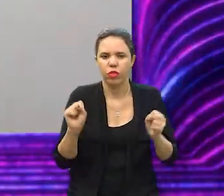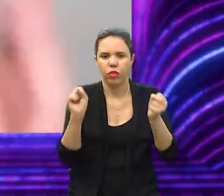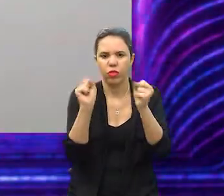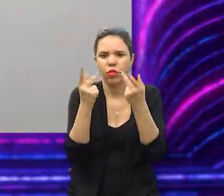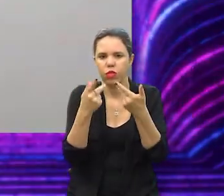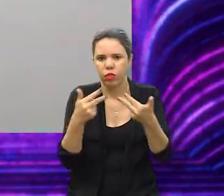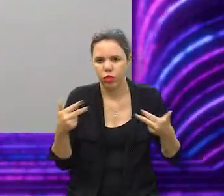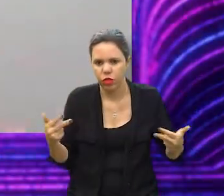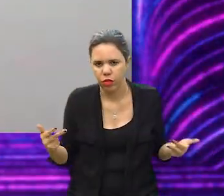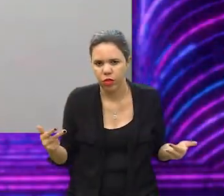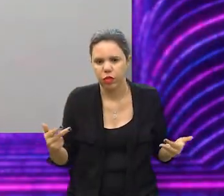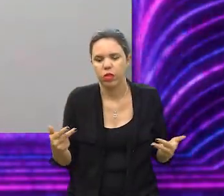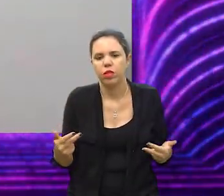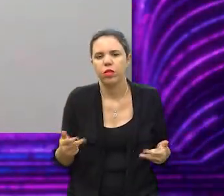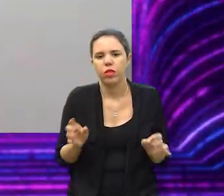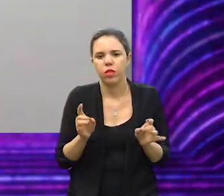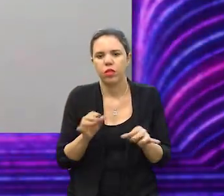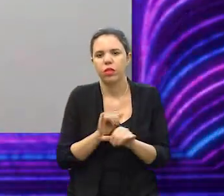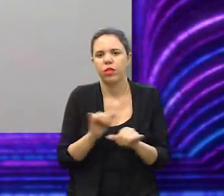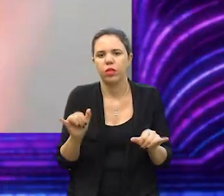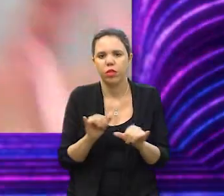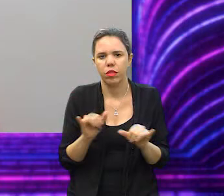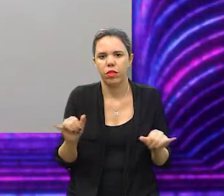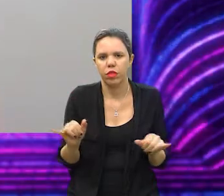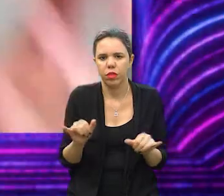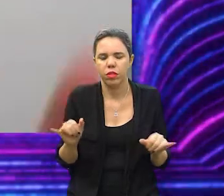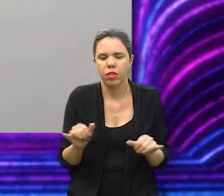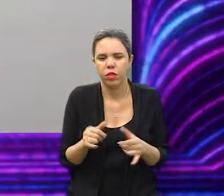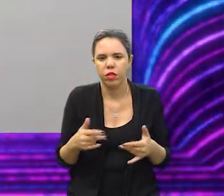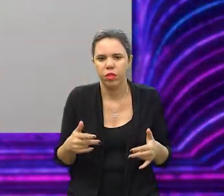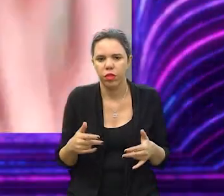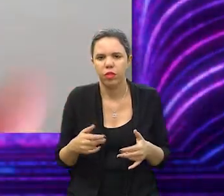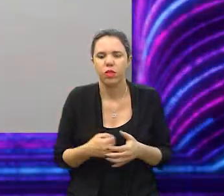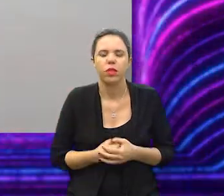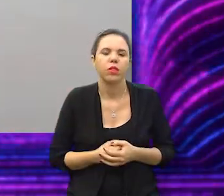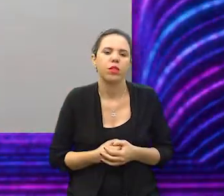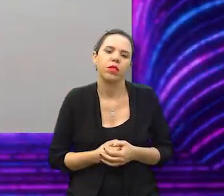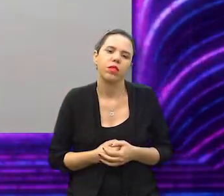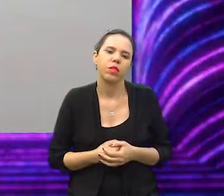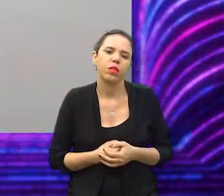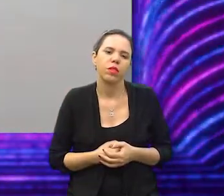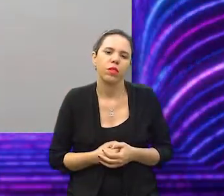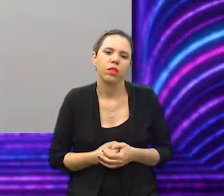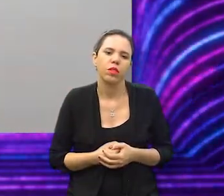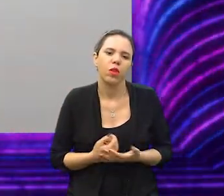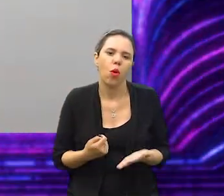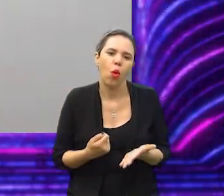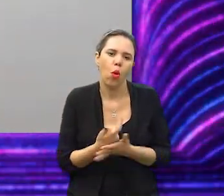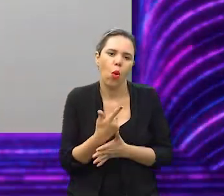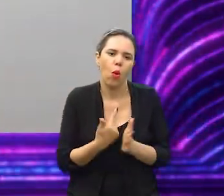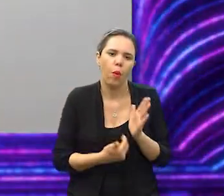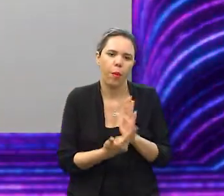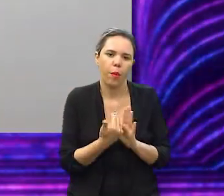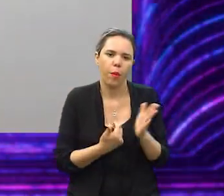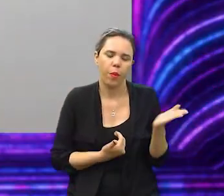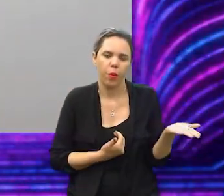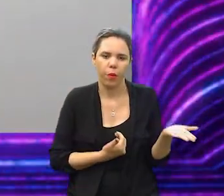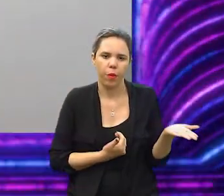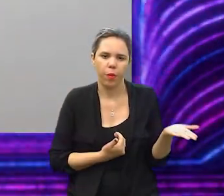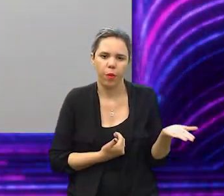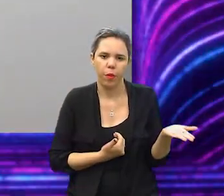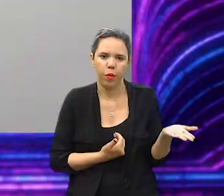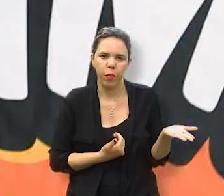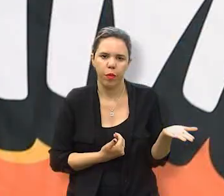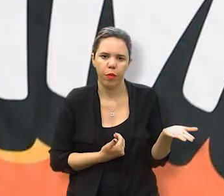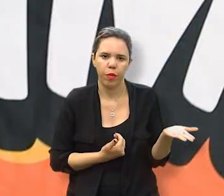shops, bancas que divulgam, né? A Comic City, a Banca da Lagoa, que são onde eu compro meus quadrinhos. E eles, inclusive, Kimbar